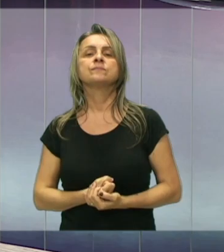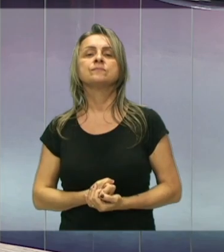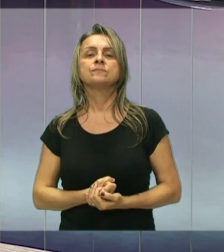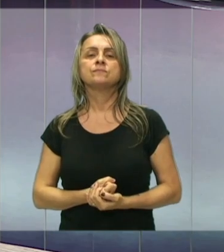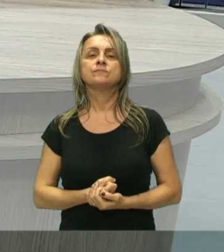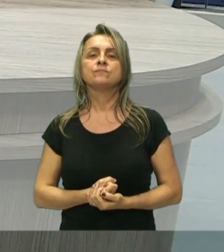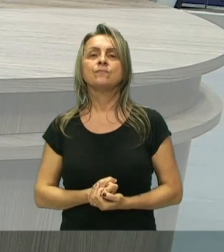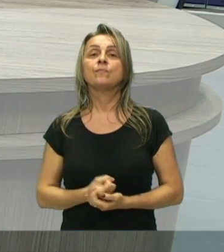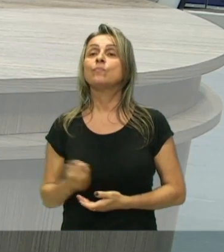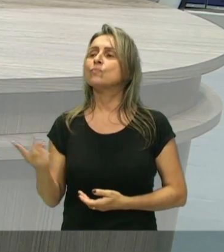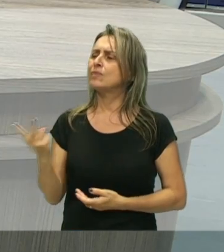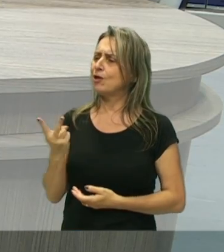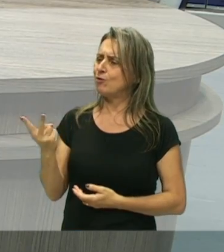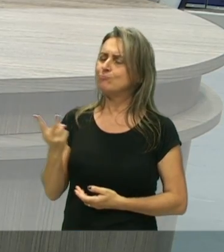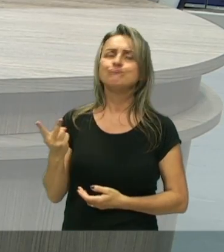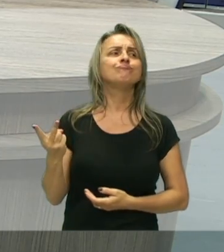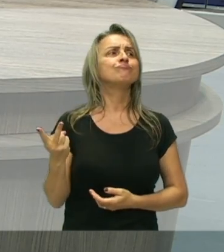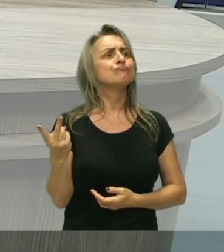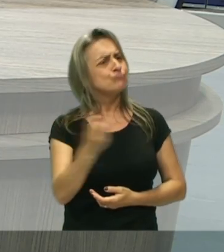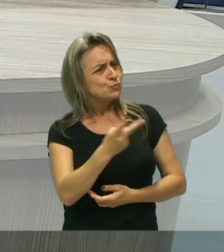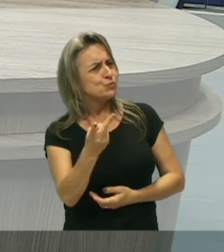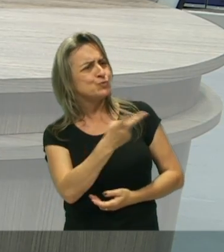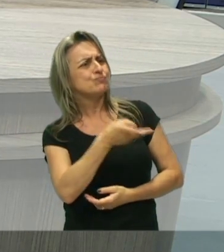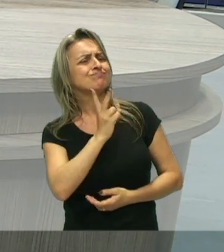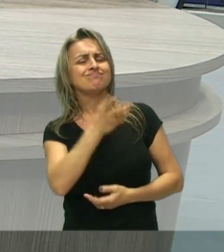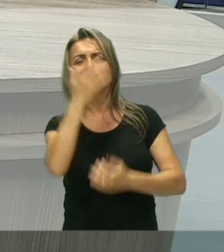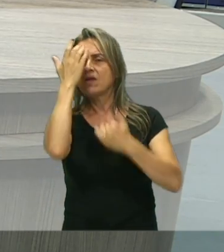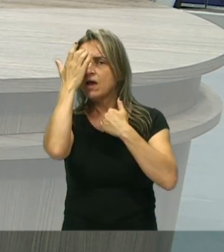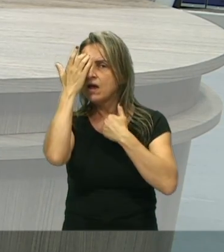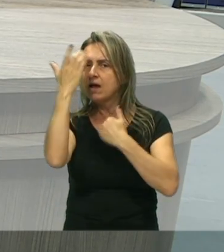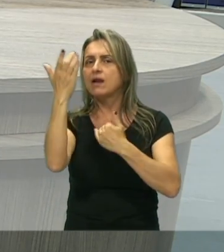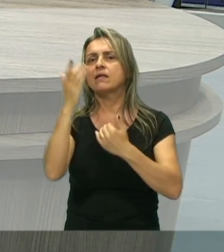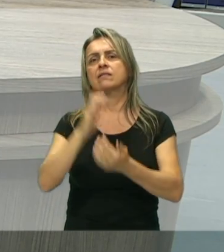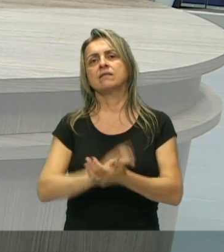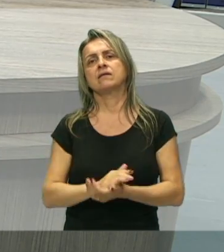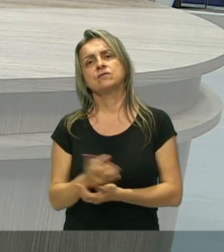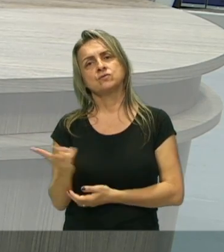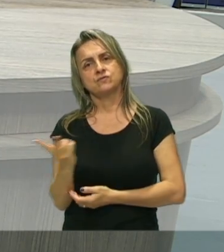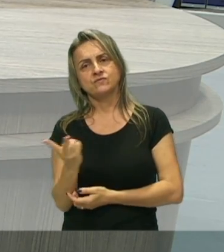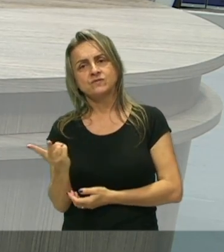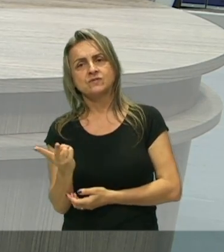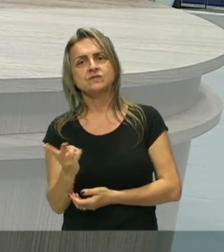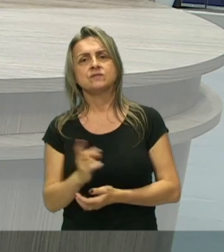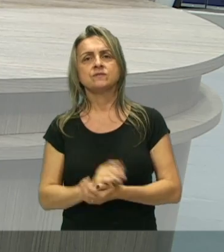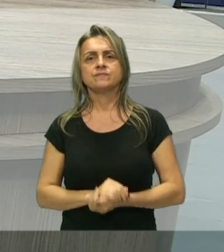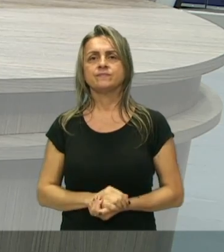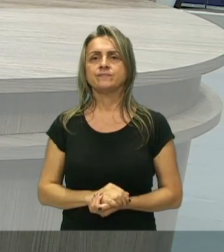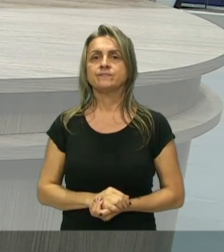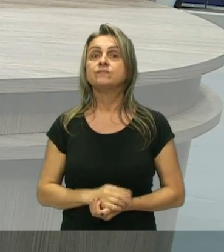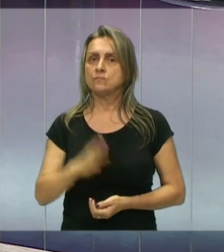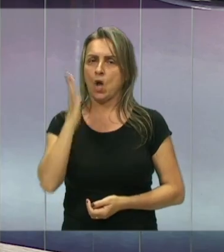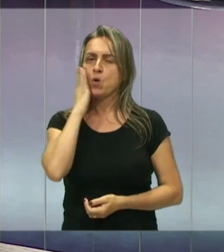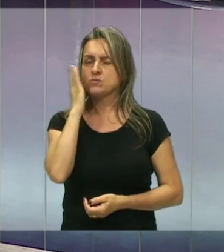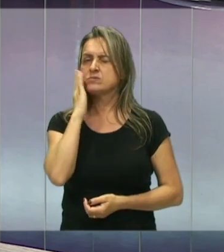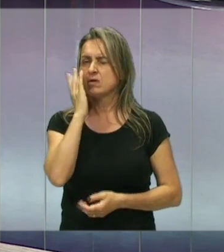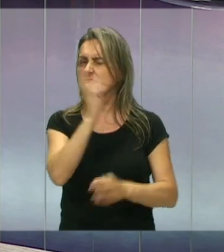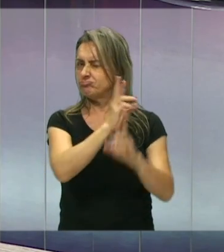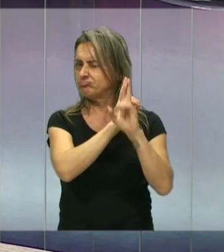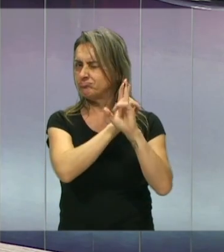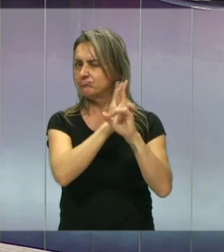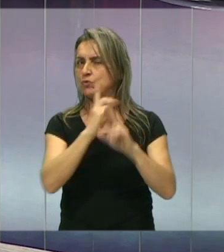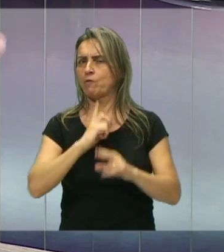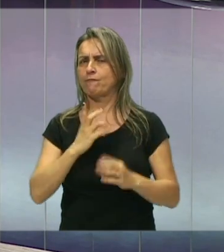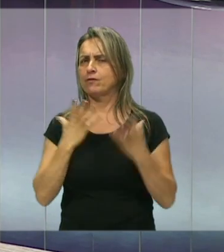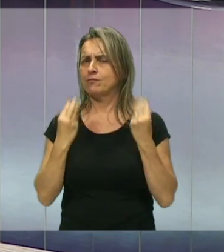Evandro, Edmar, olha, é sempre um prazer recebê-los aqui. Tenho certeza que muita gente vai participar das pré-conferências, como